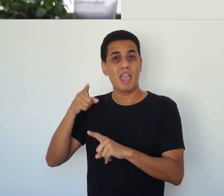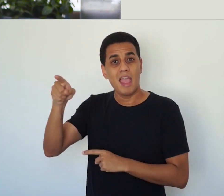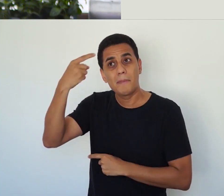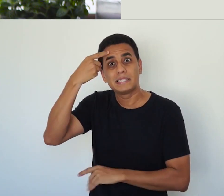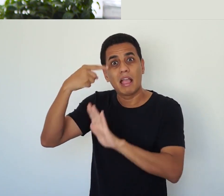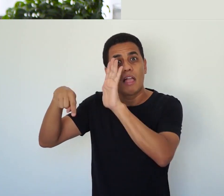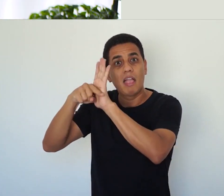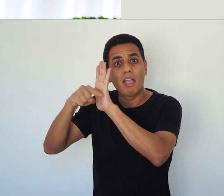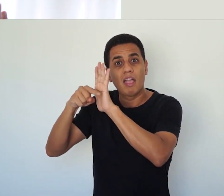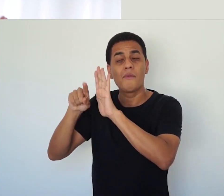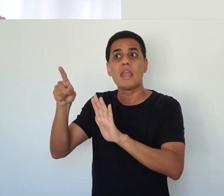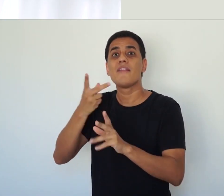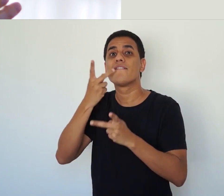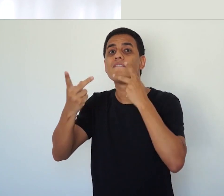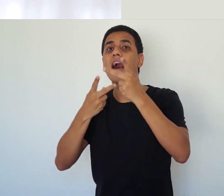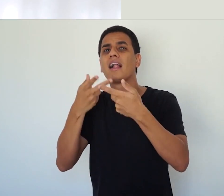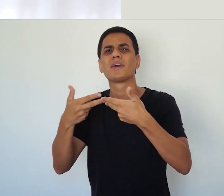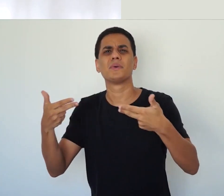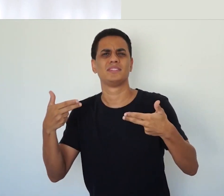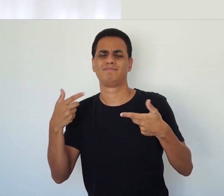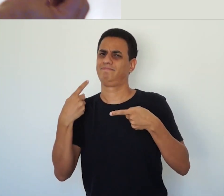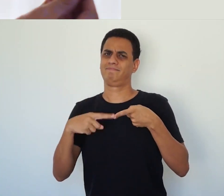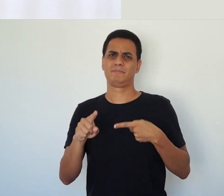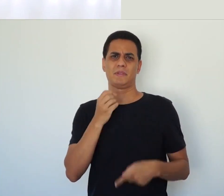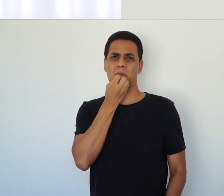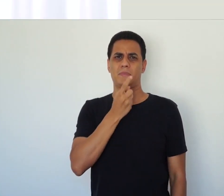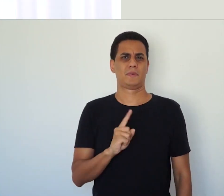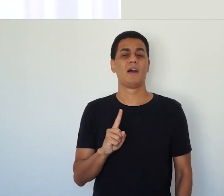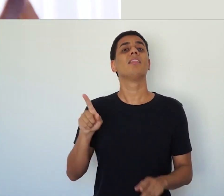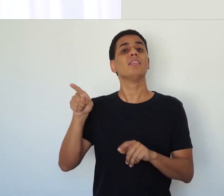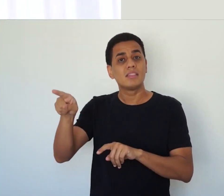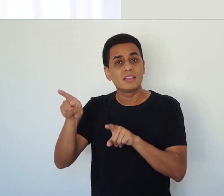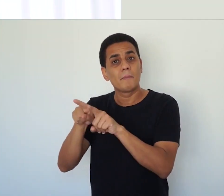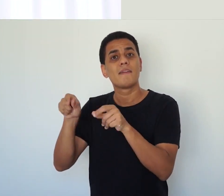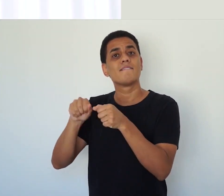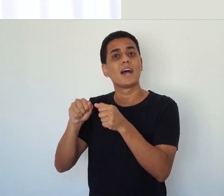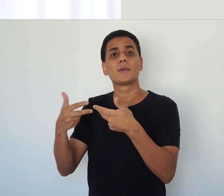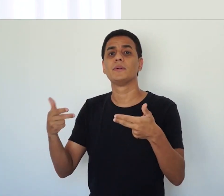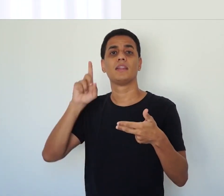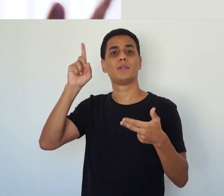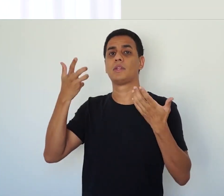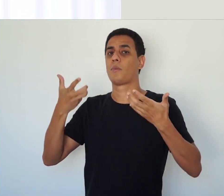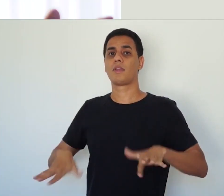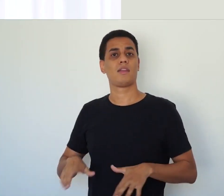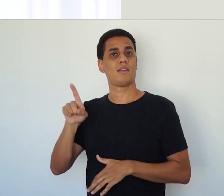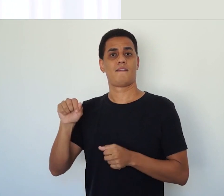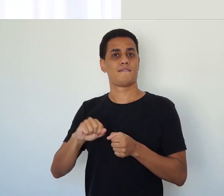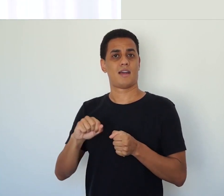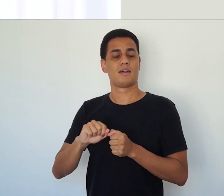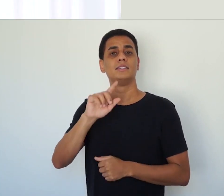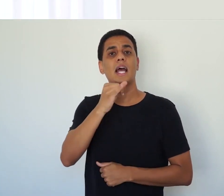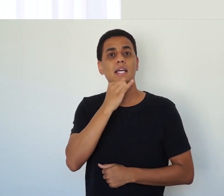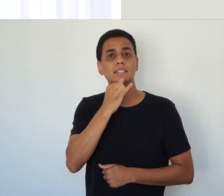dele leva-o a emoções terríveis, que vai levá-los a palavras, a falar coisas e a fazer coisas que